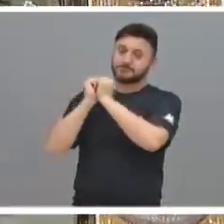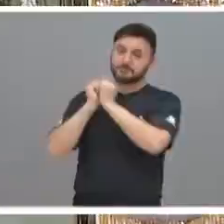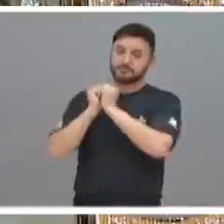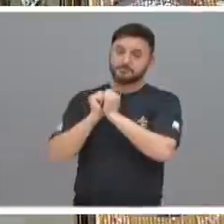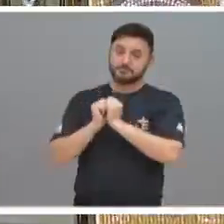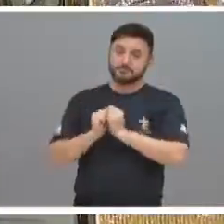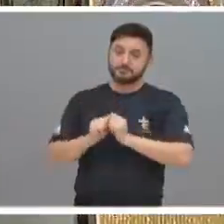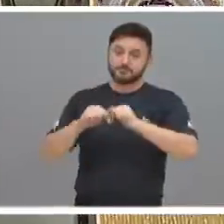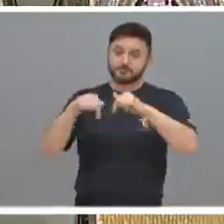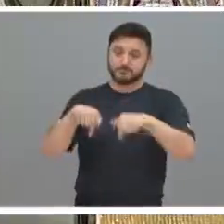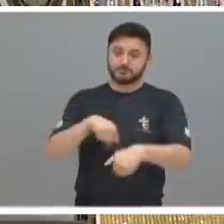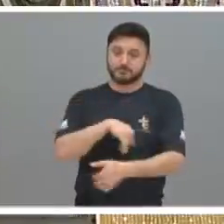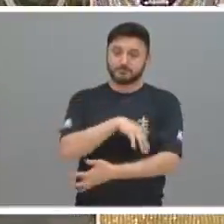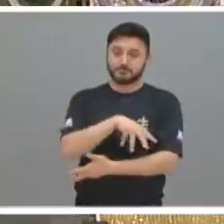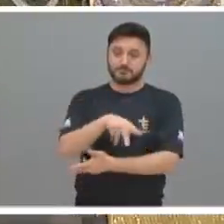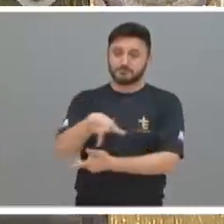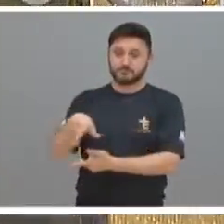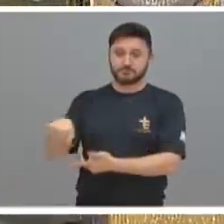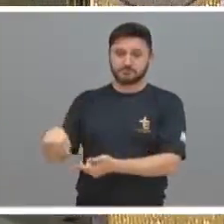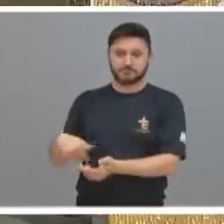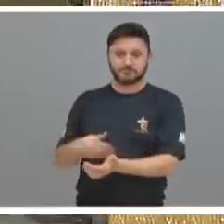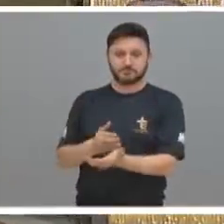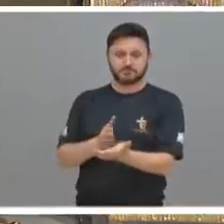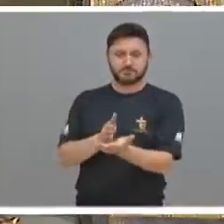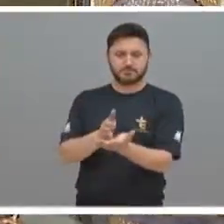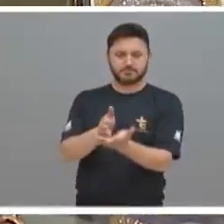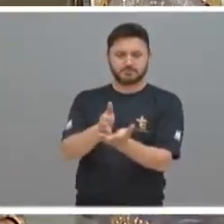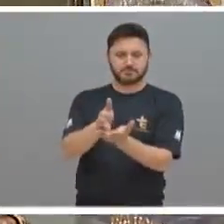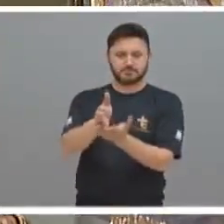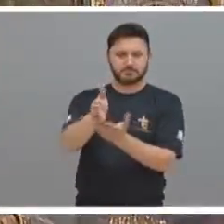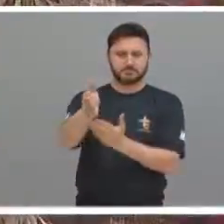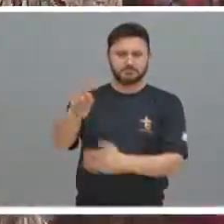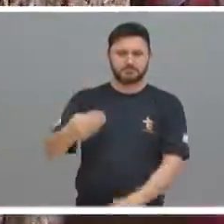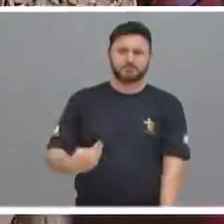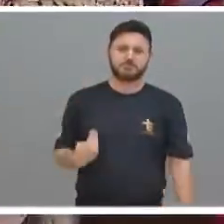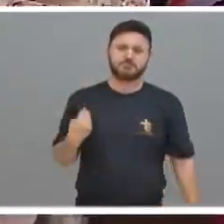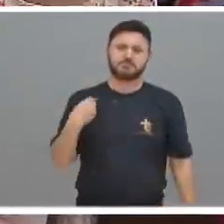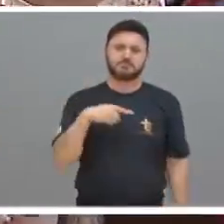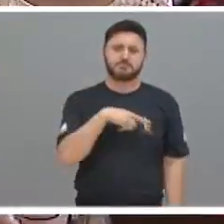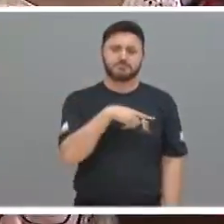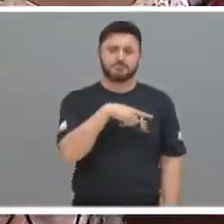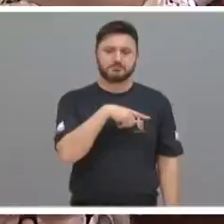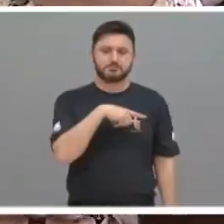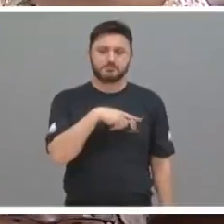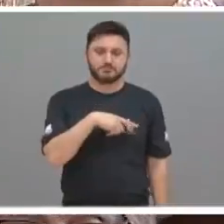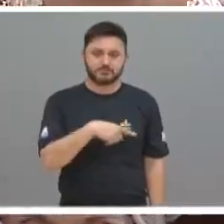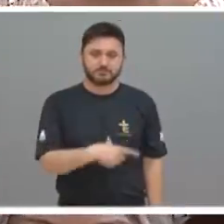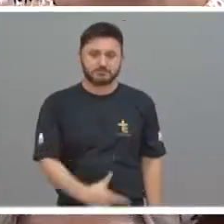Deus. Junto a Ele na terra dos